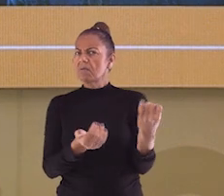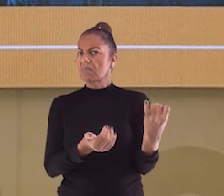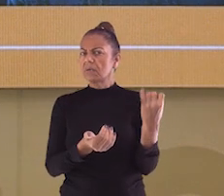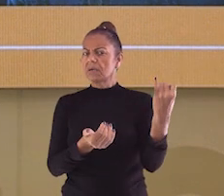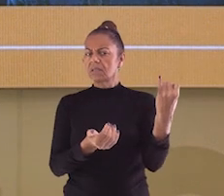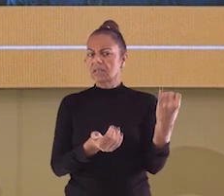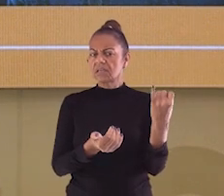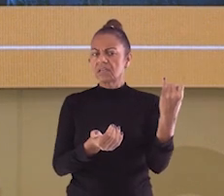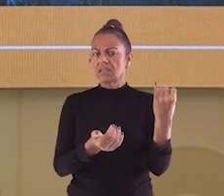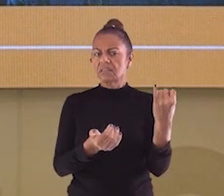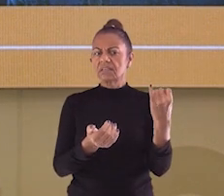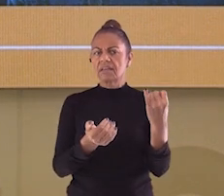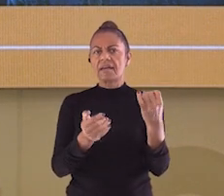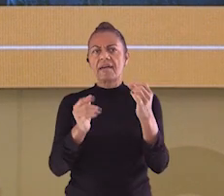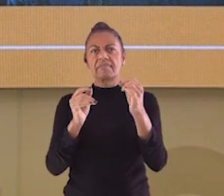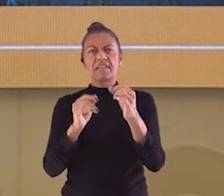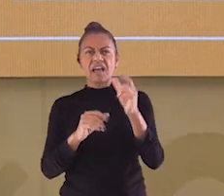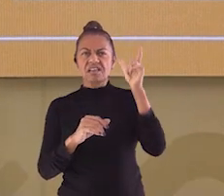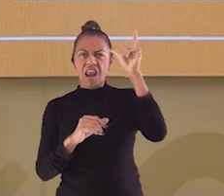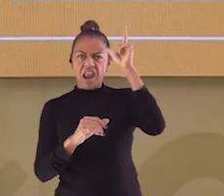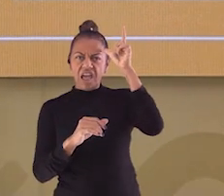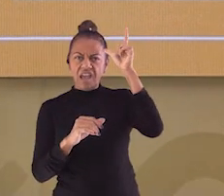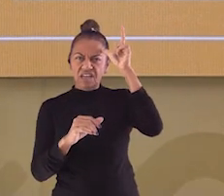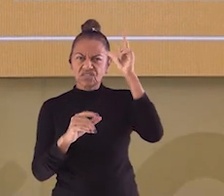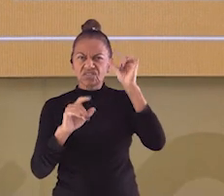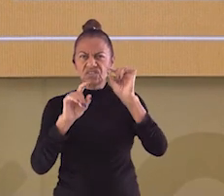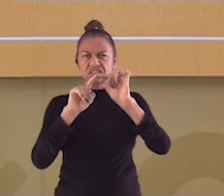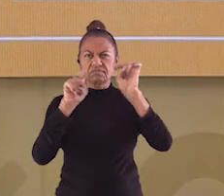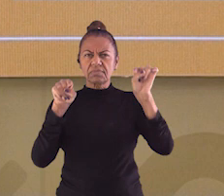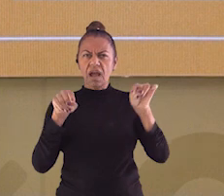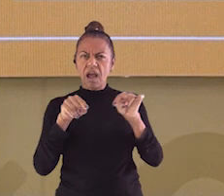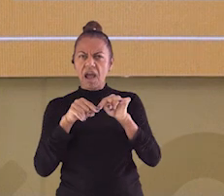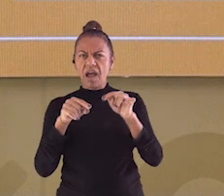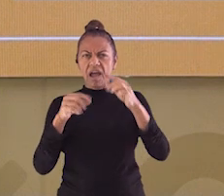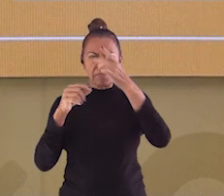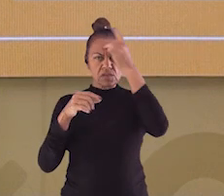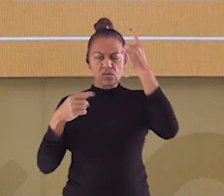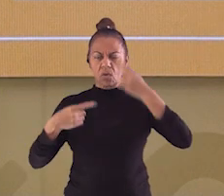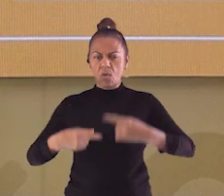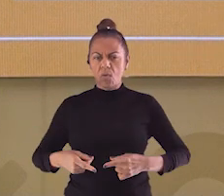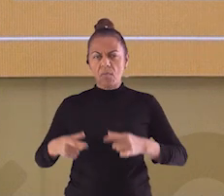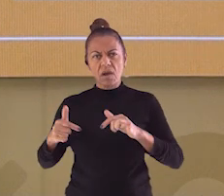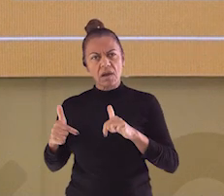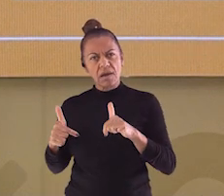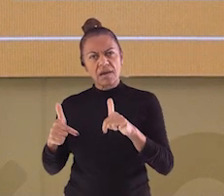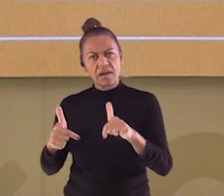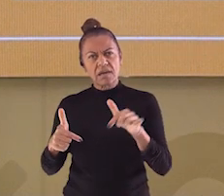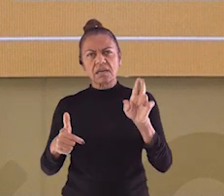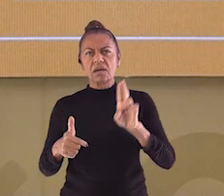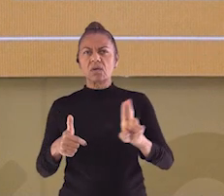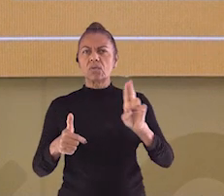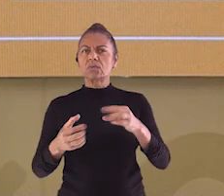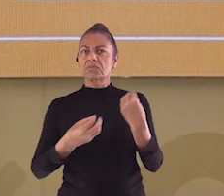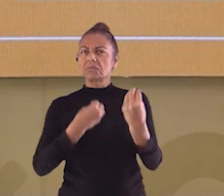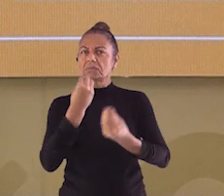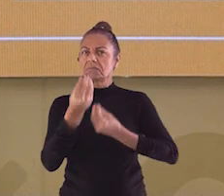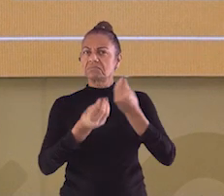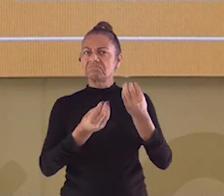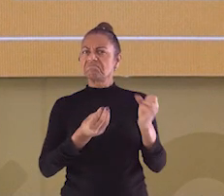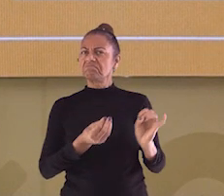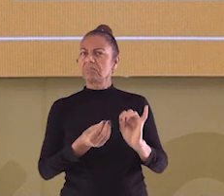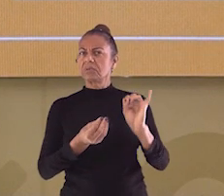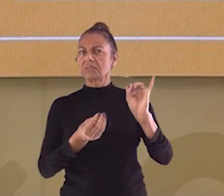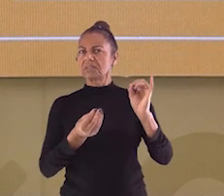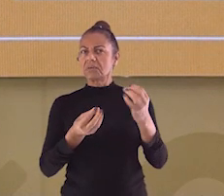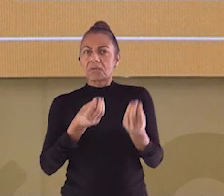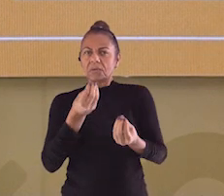lentes nas atividades humanas? Então, darei um tempinho para que copiem a pergunta no seu caderno e